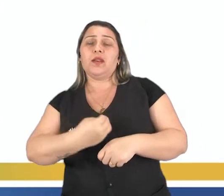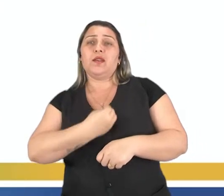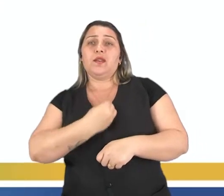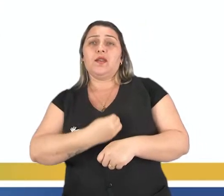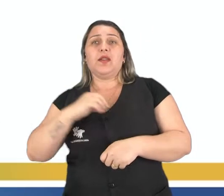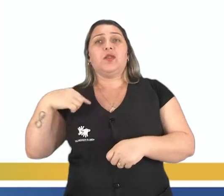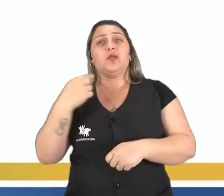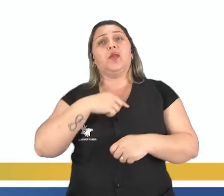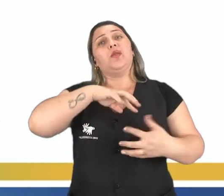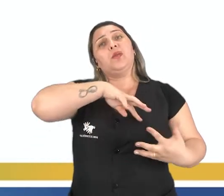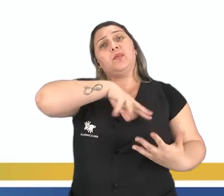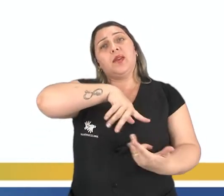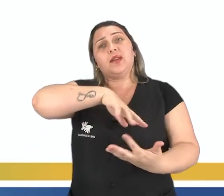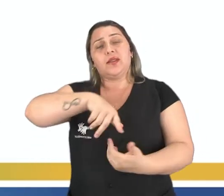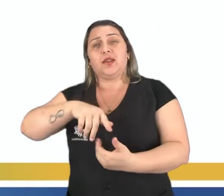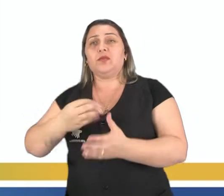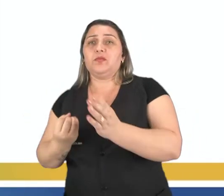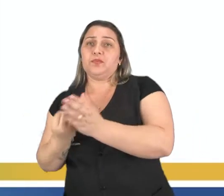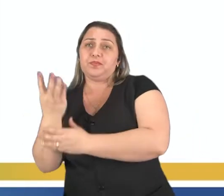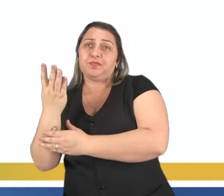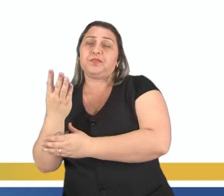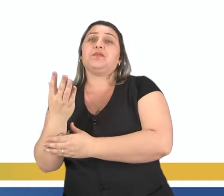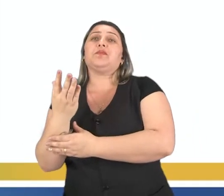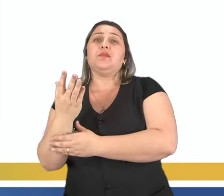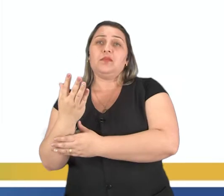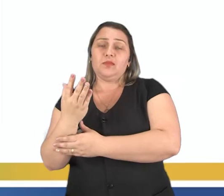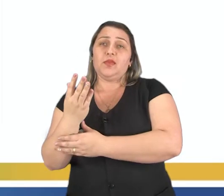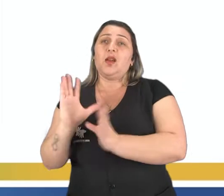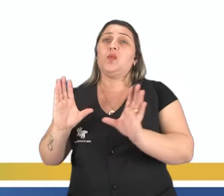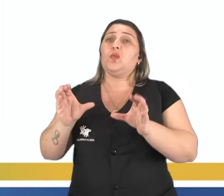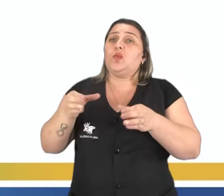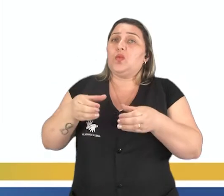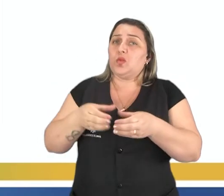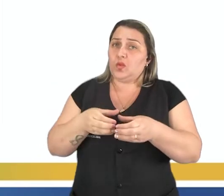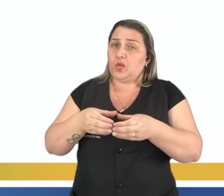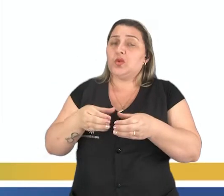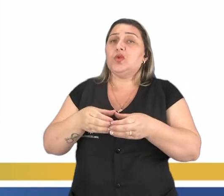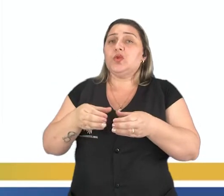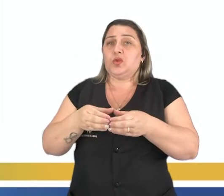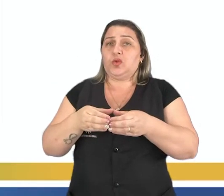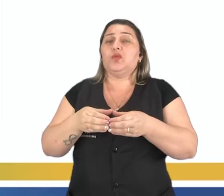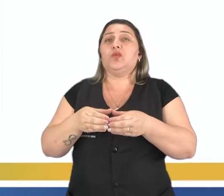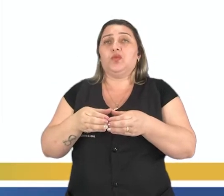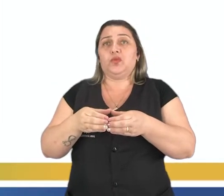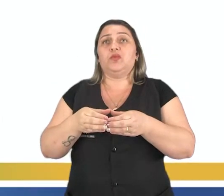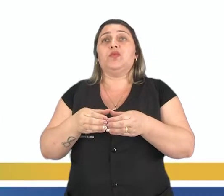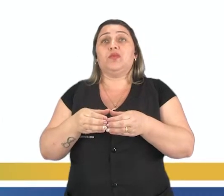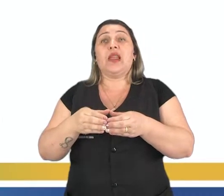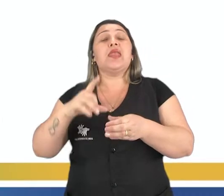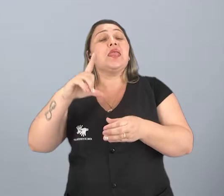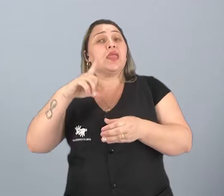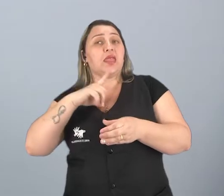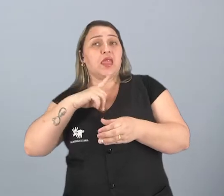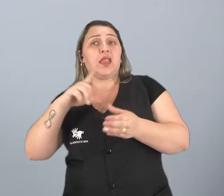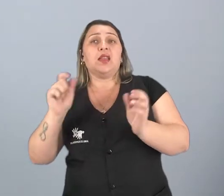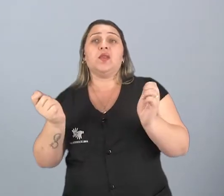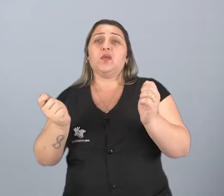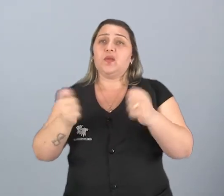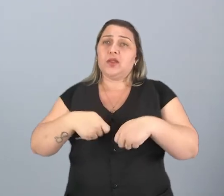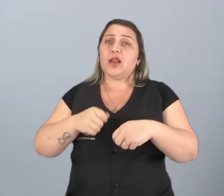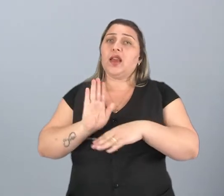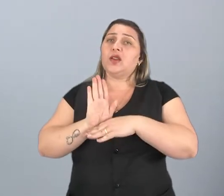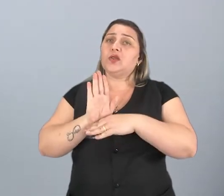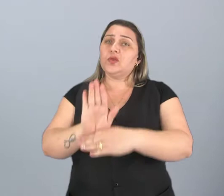em nosso planeta, ela vai florescer graças a um conjunto fortuito de condições. Então, existem condições que